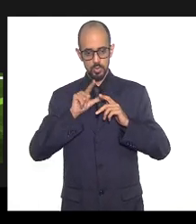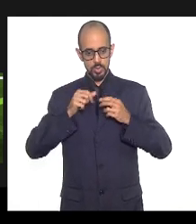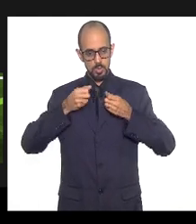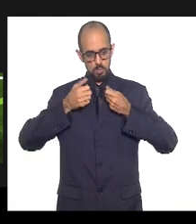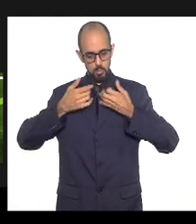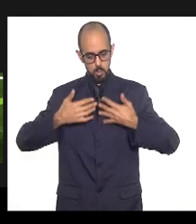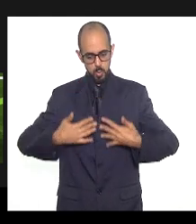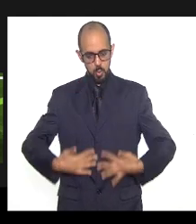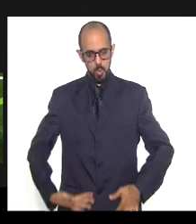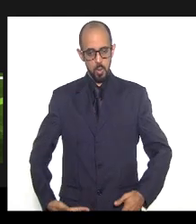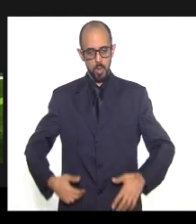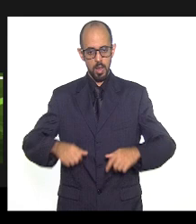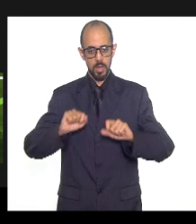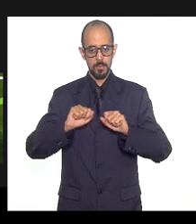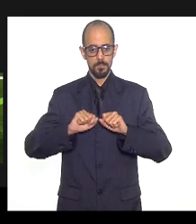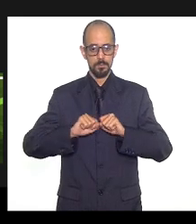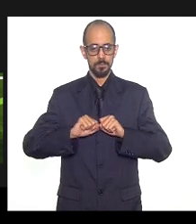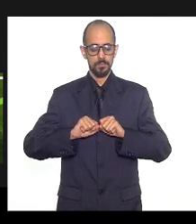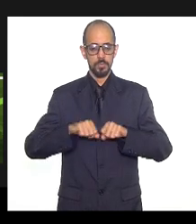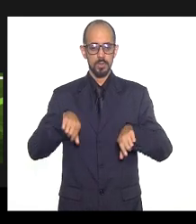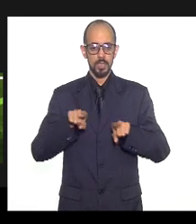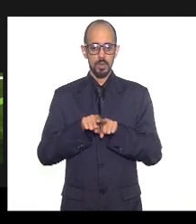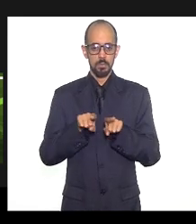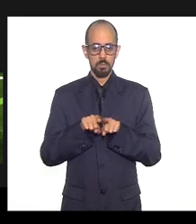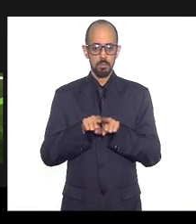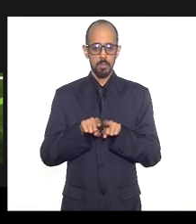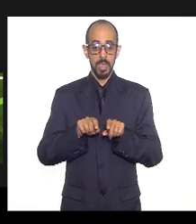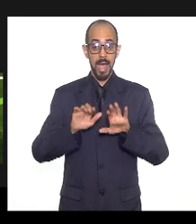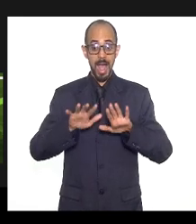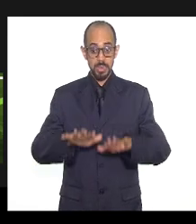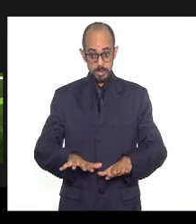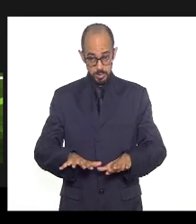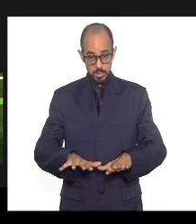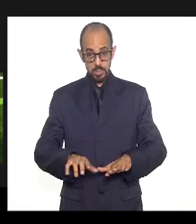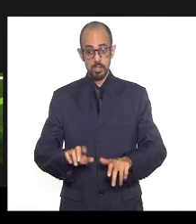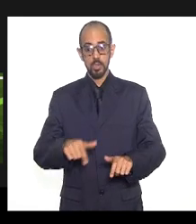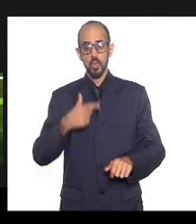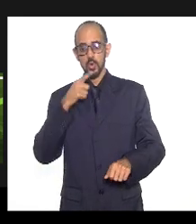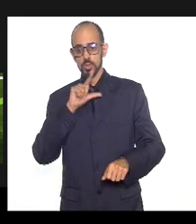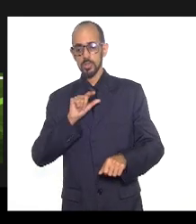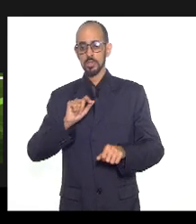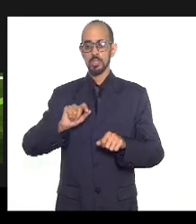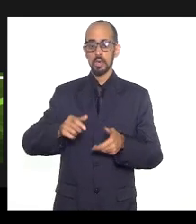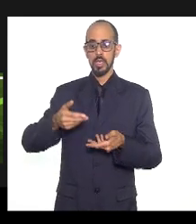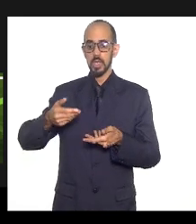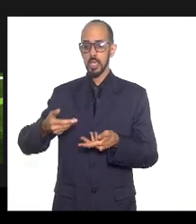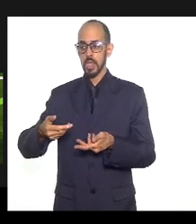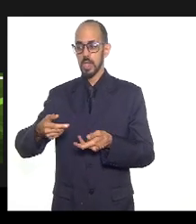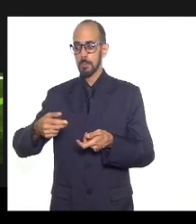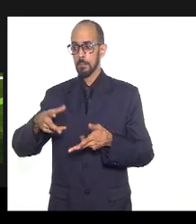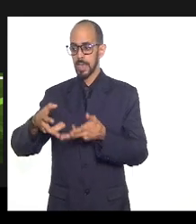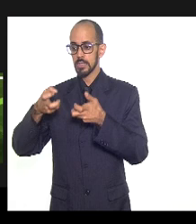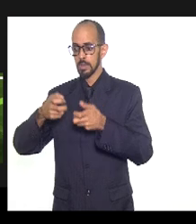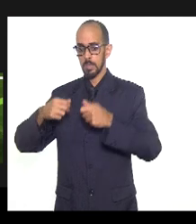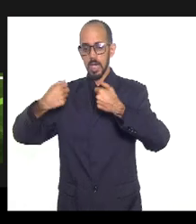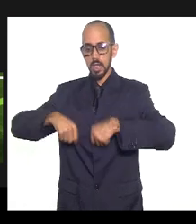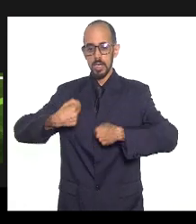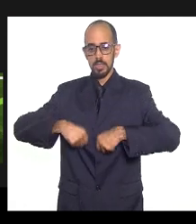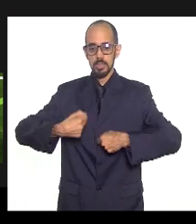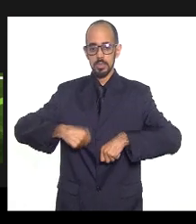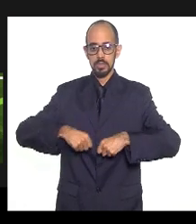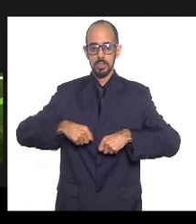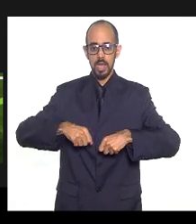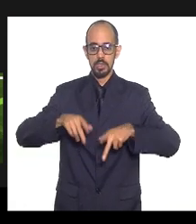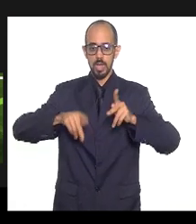o projeto de lei e assim conseguir conduzi-lo a atender as necessidades hoje da